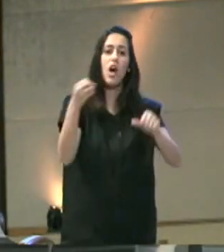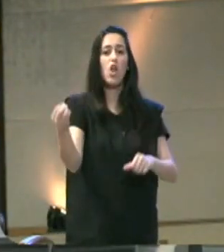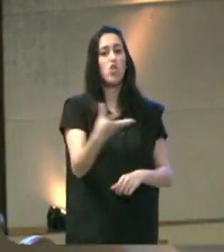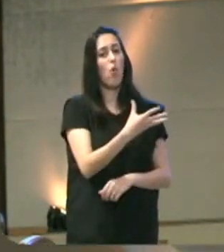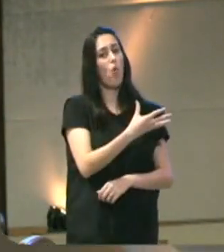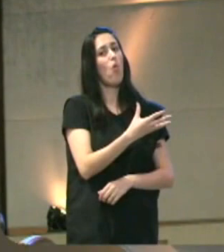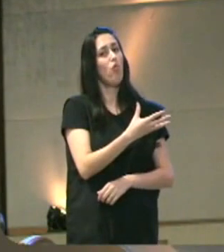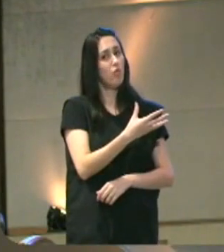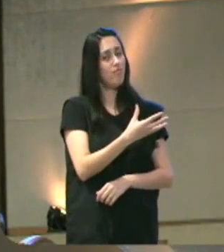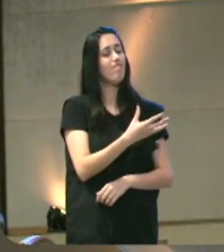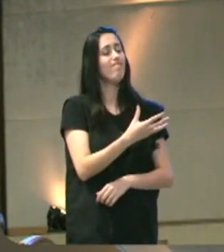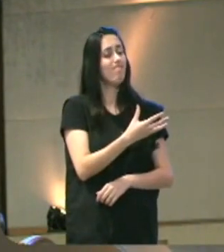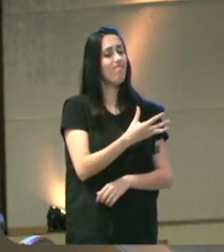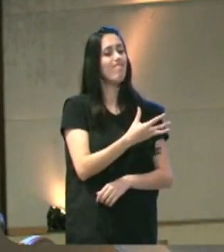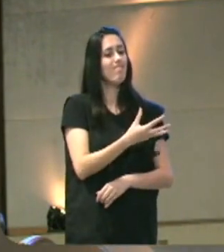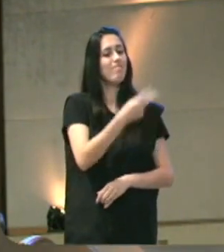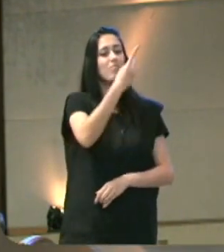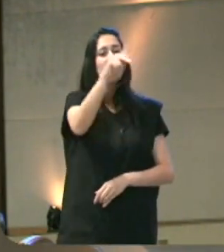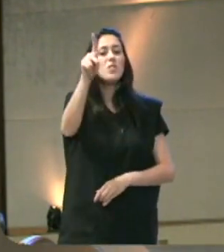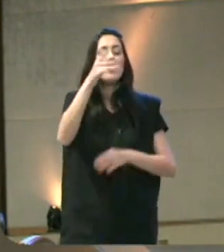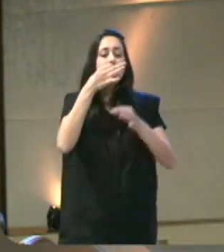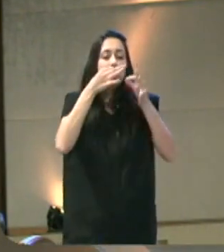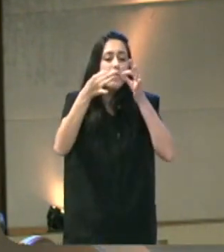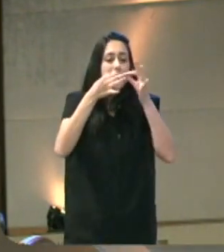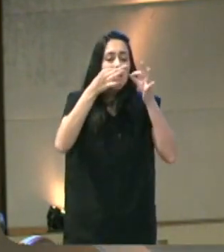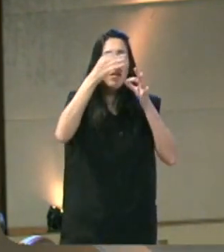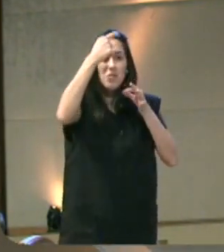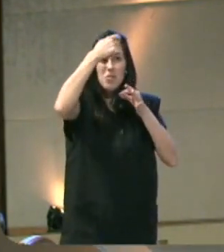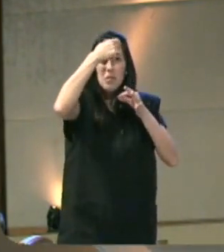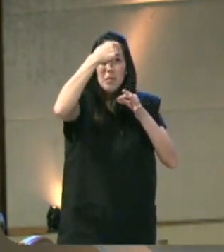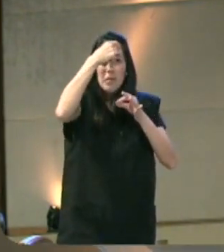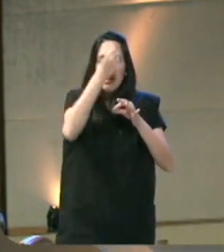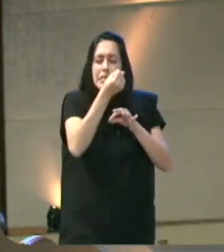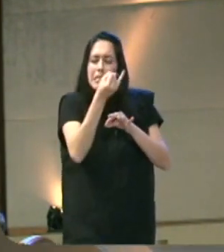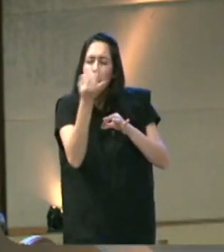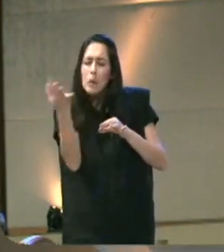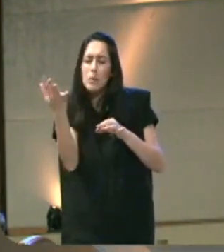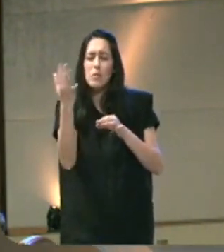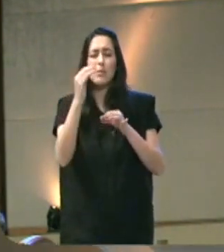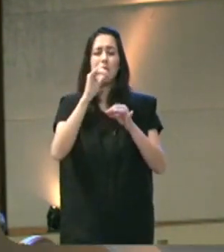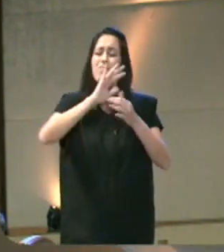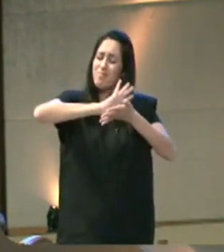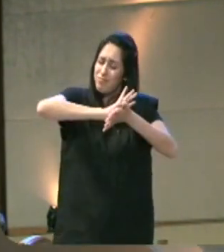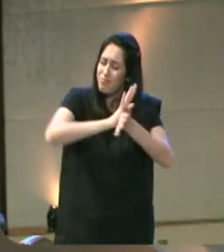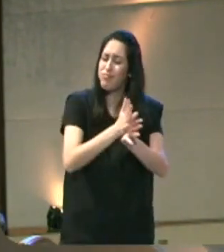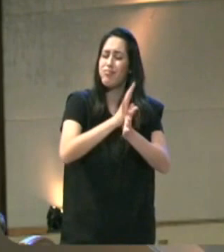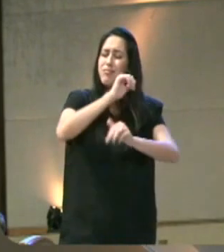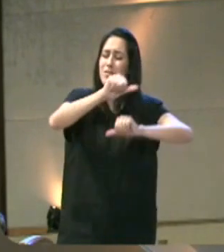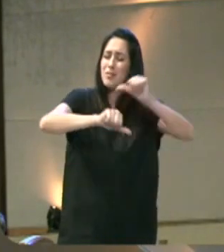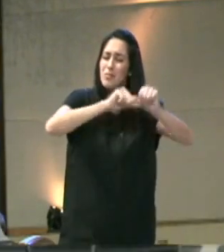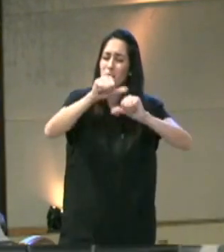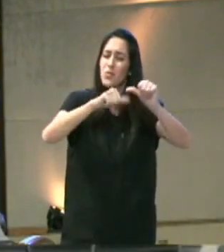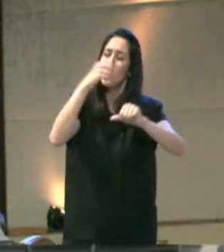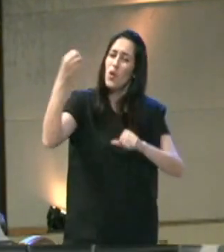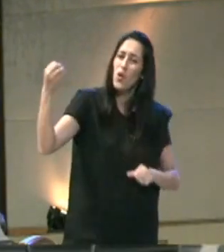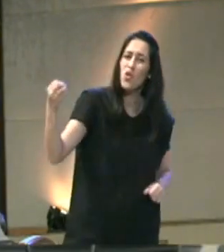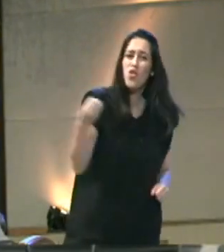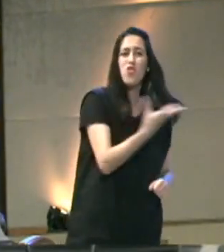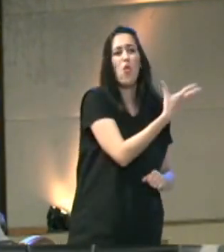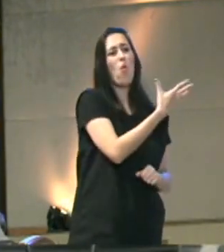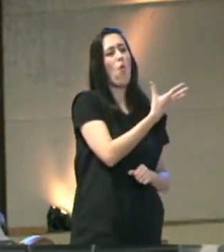E vou pegar alguns desses argumentos que te afastam de mim. E vou pegar o teu pensamento e